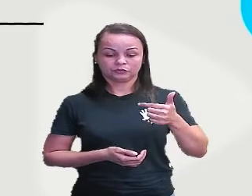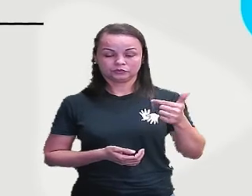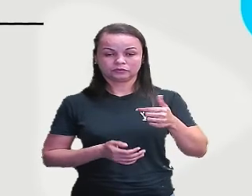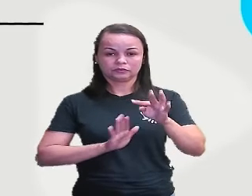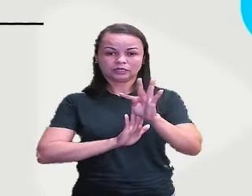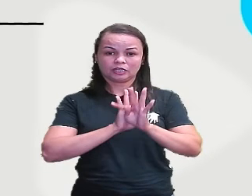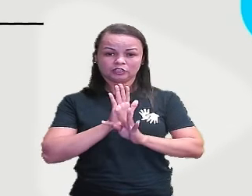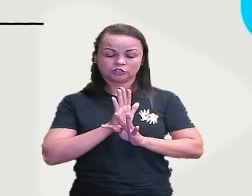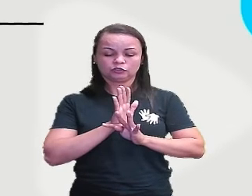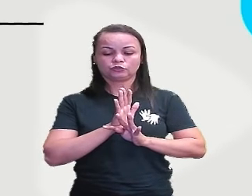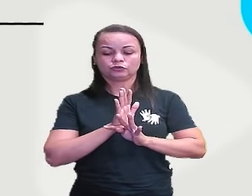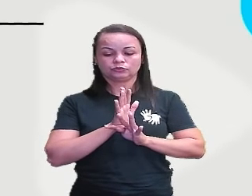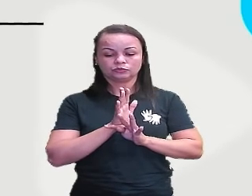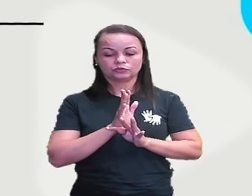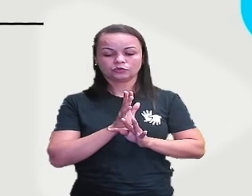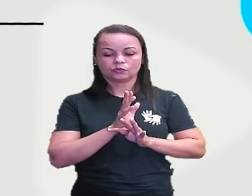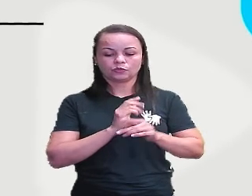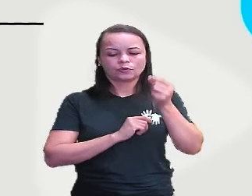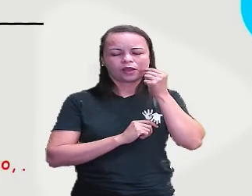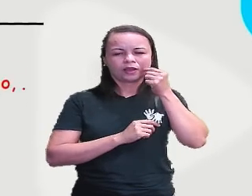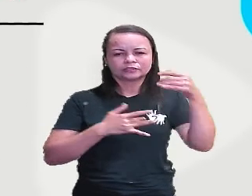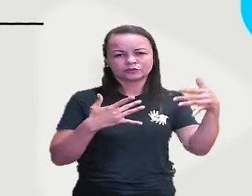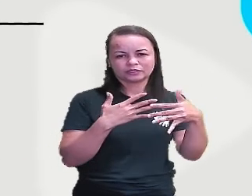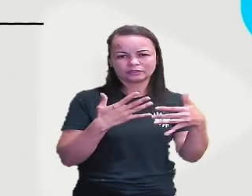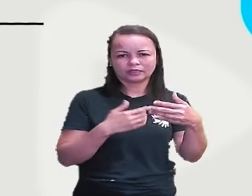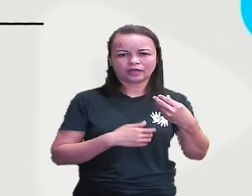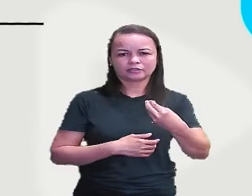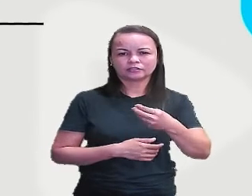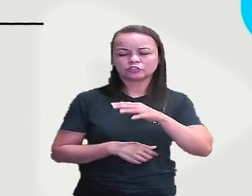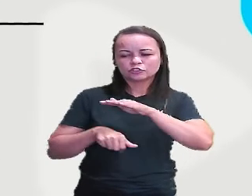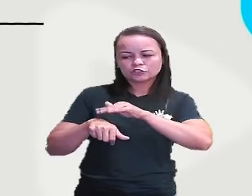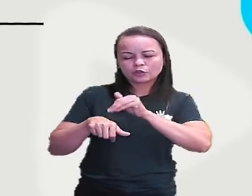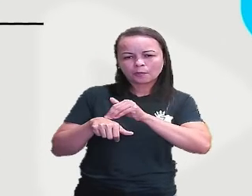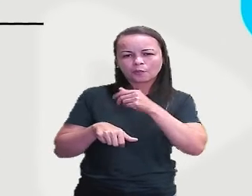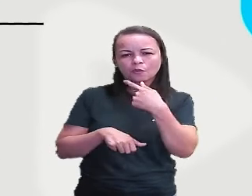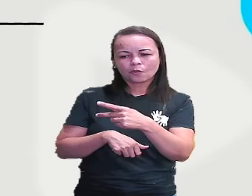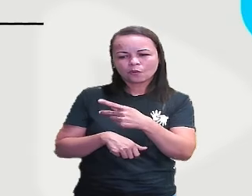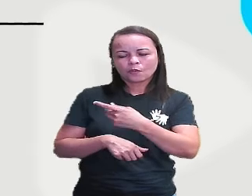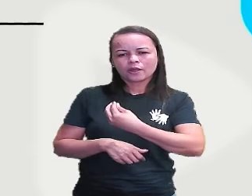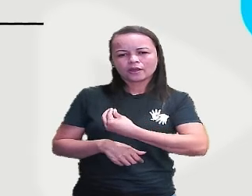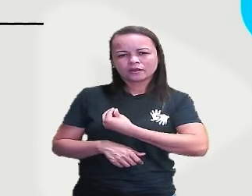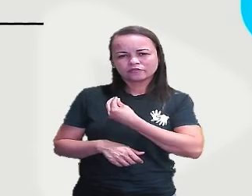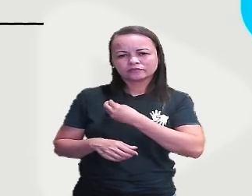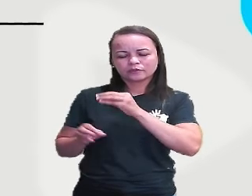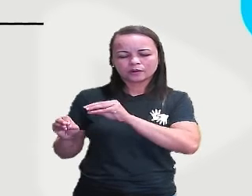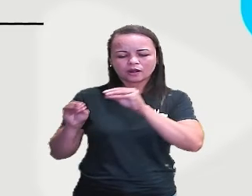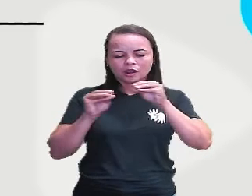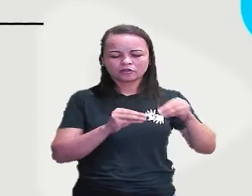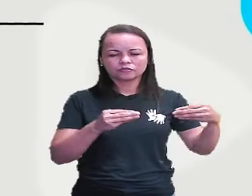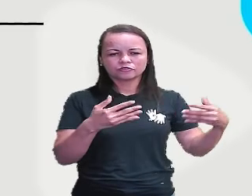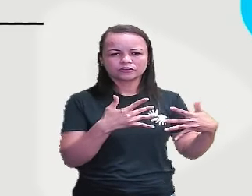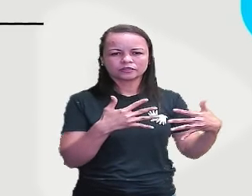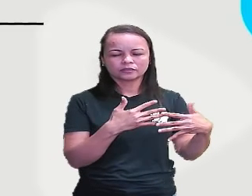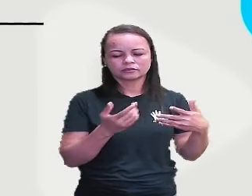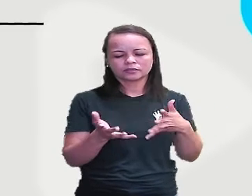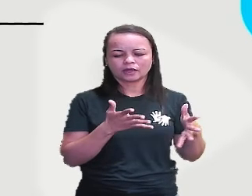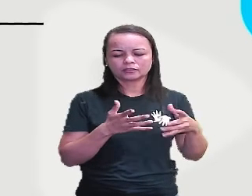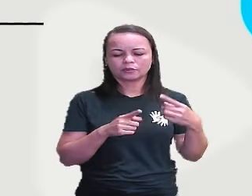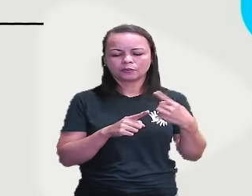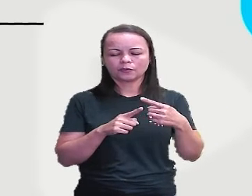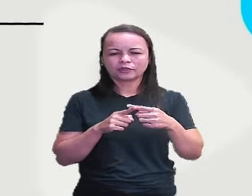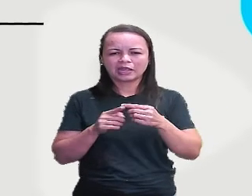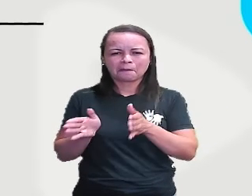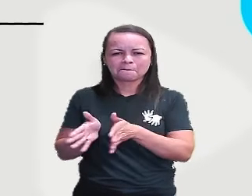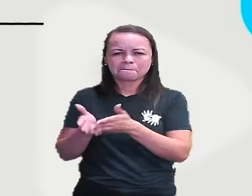convidou o ratinho do campo para morar com ele? Porque ele vivia pobremente de raízes e ervas no campo. E